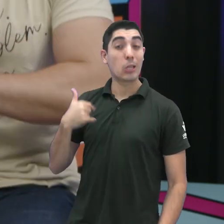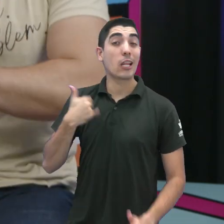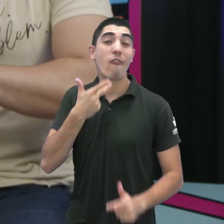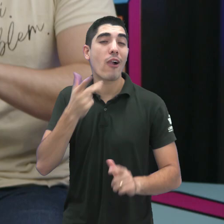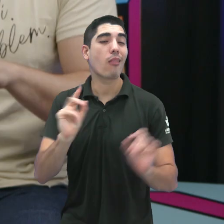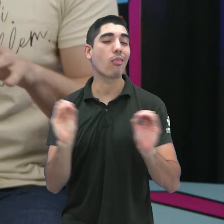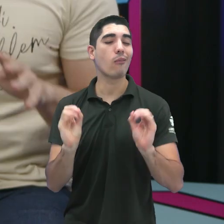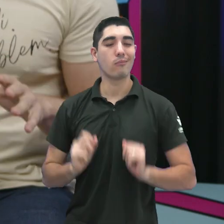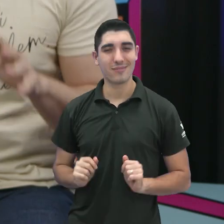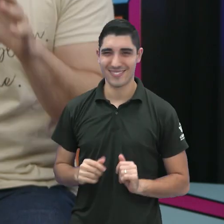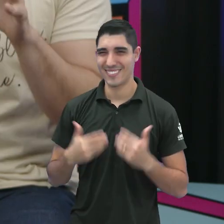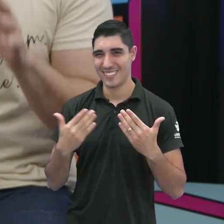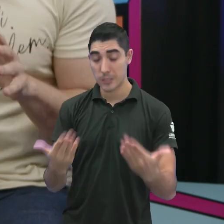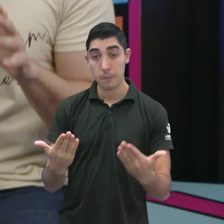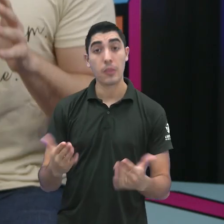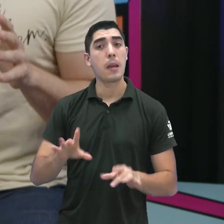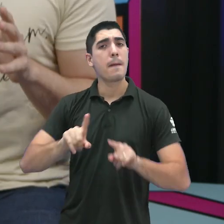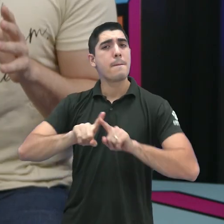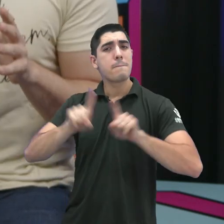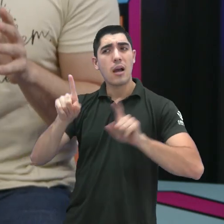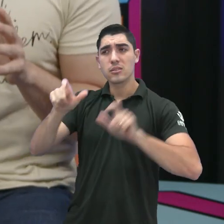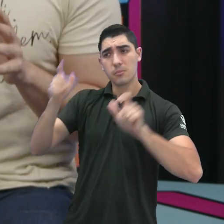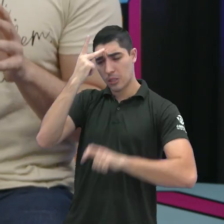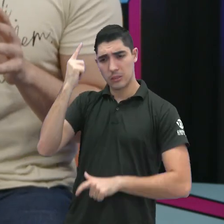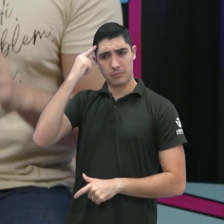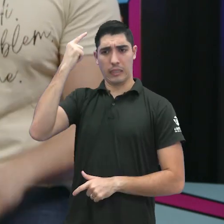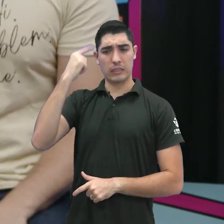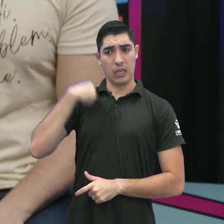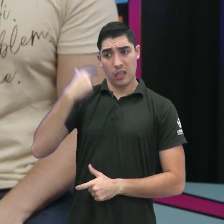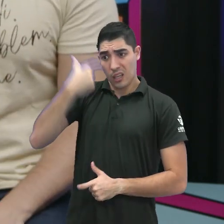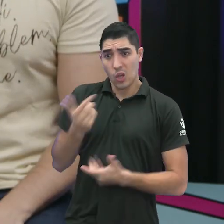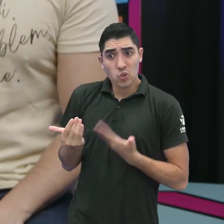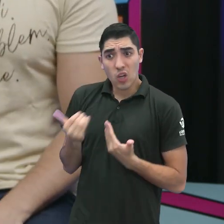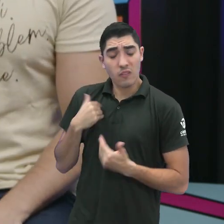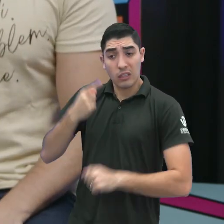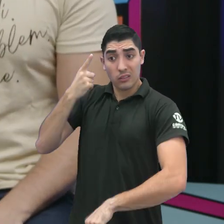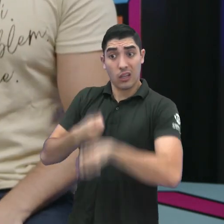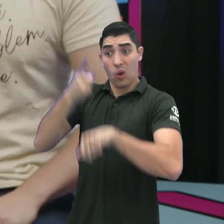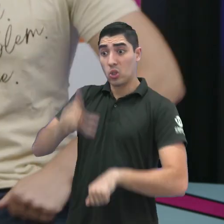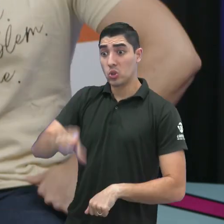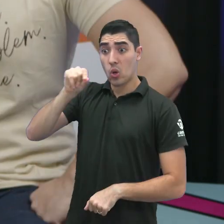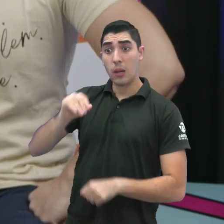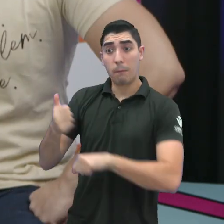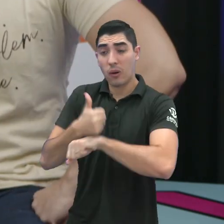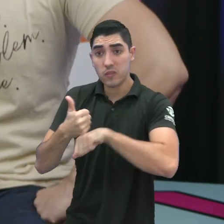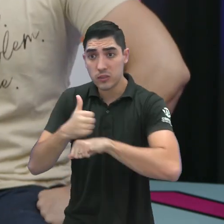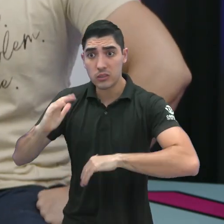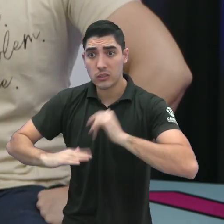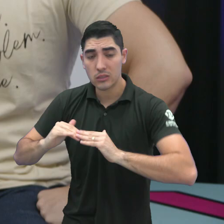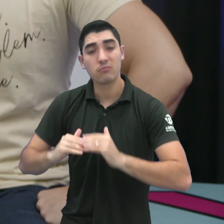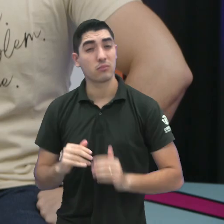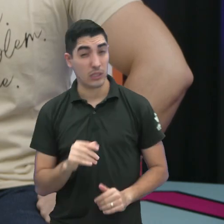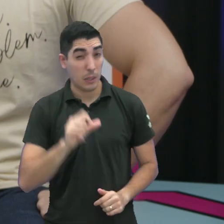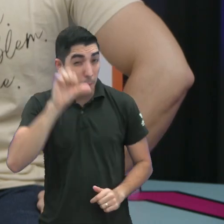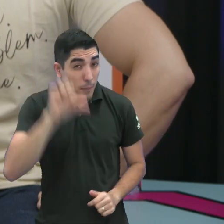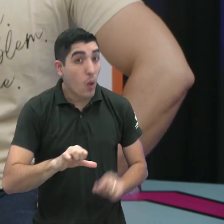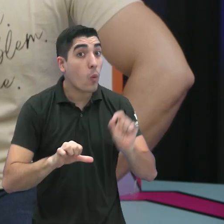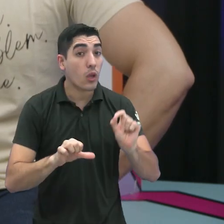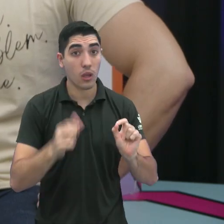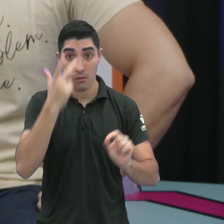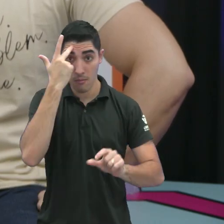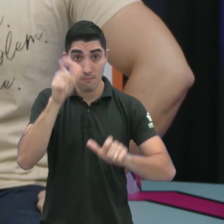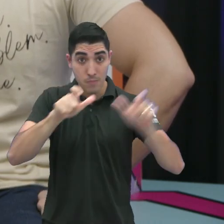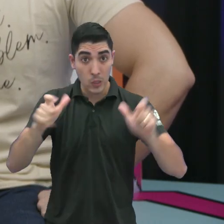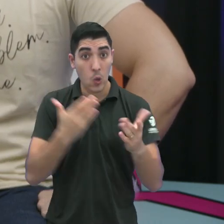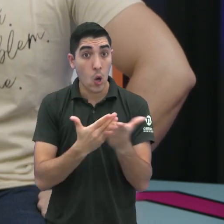decidir o resto da vida inteira de uma hora para outra. Isso é complicado, E hein? sabe o que é pior, Thiago? Nessa época a pressão só aumenta